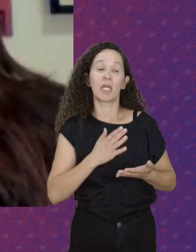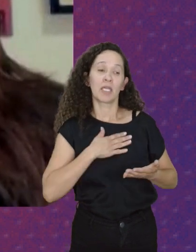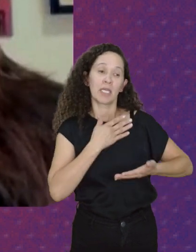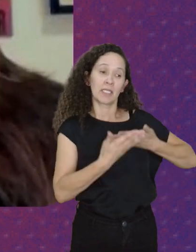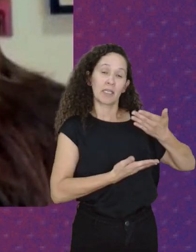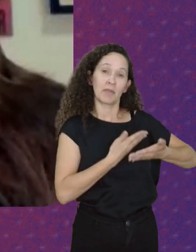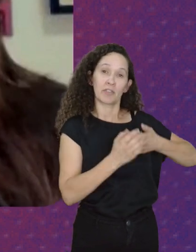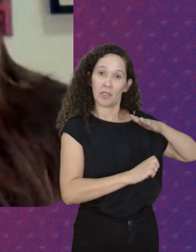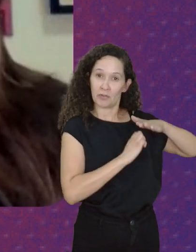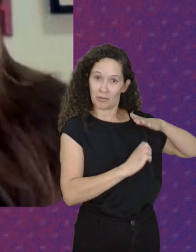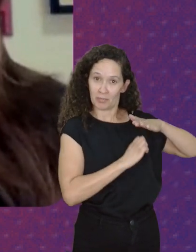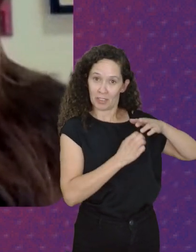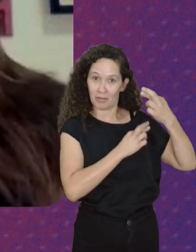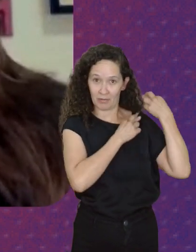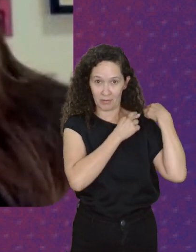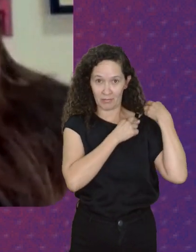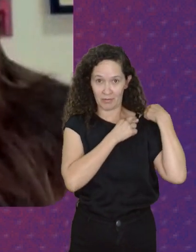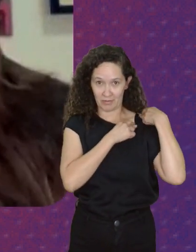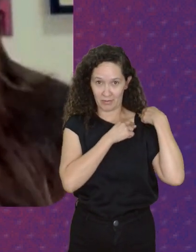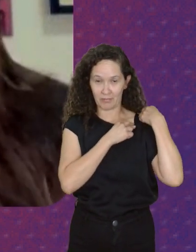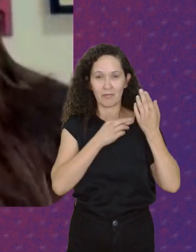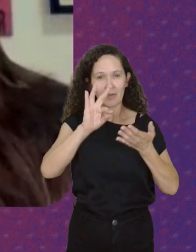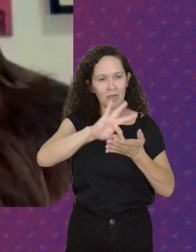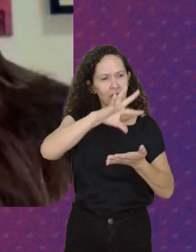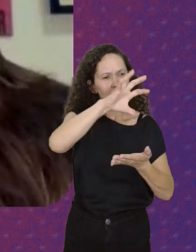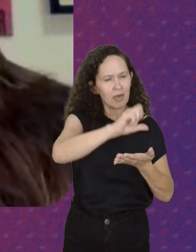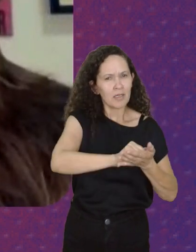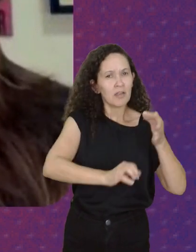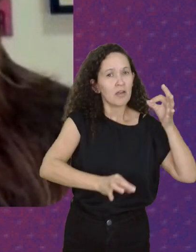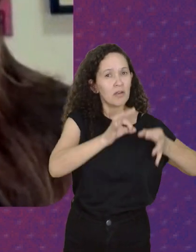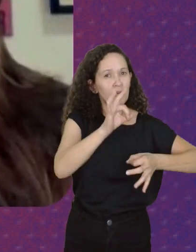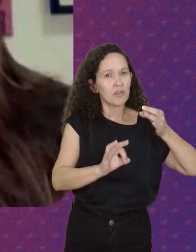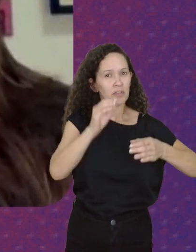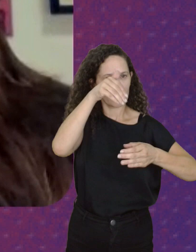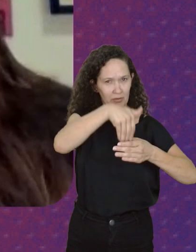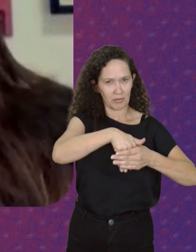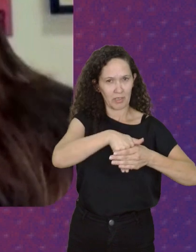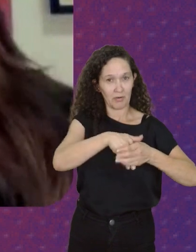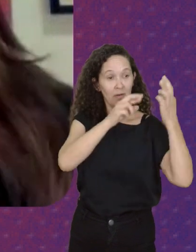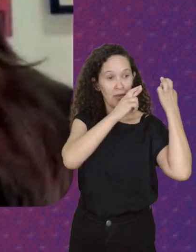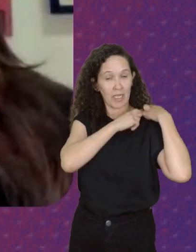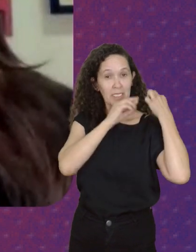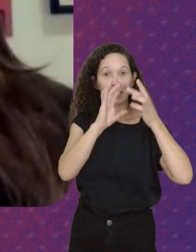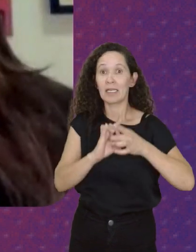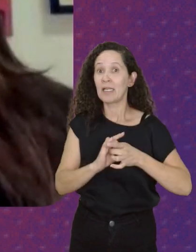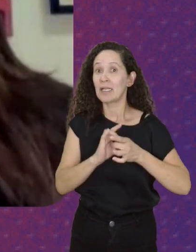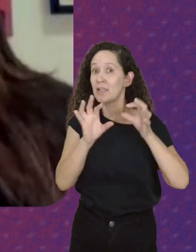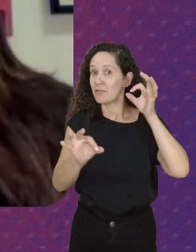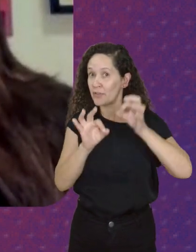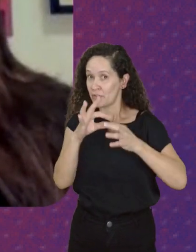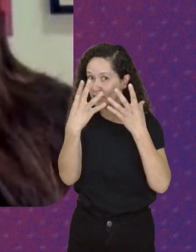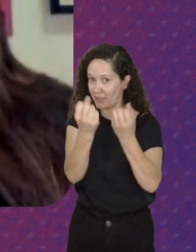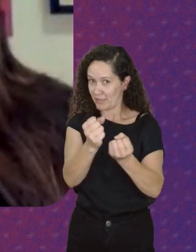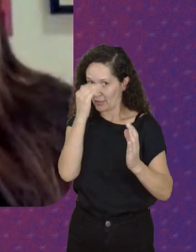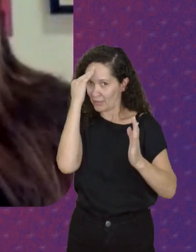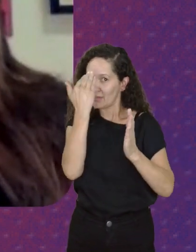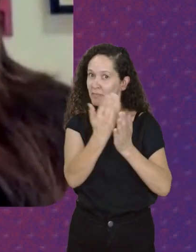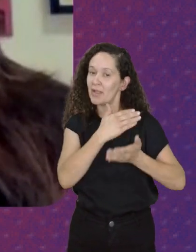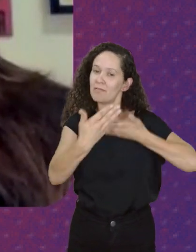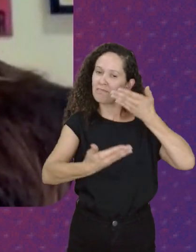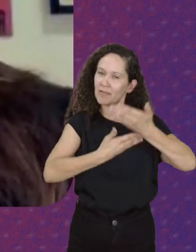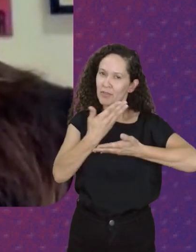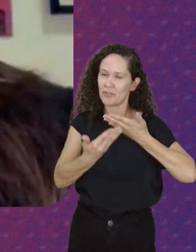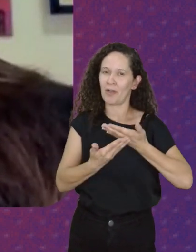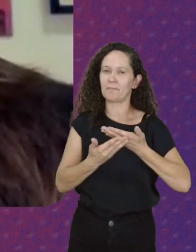empresa arrecadadora, que vai estar cadastrada na Justiça Eleitoral, então ela vai estar autorizada pela Justiça Eleitoral a operar.